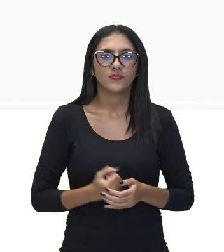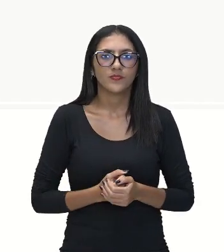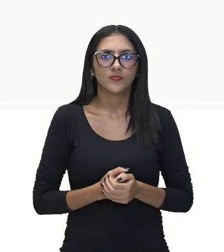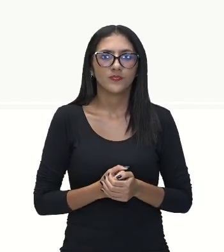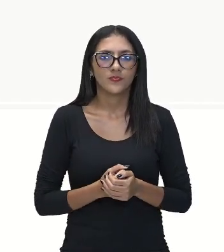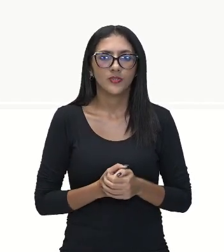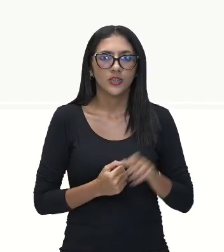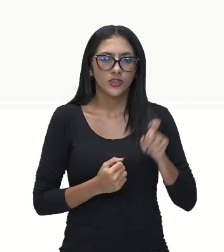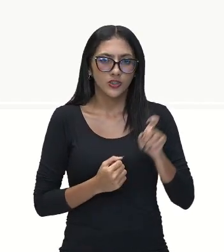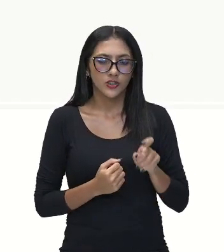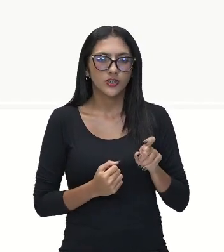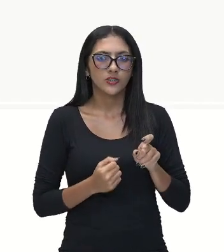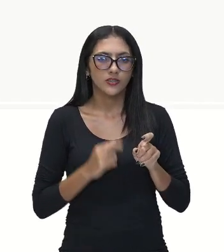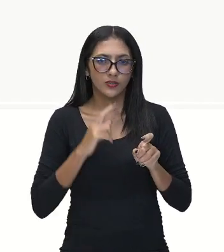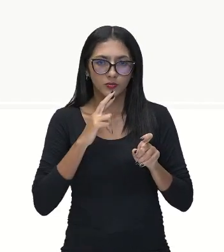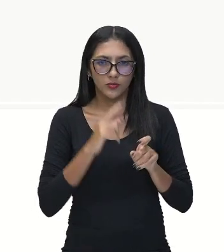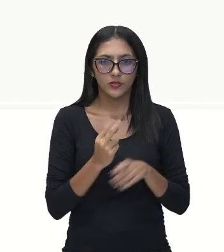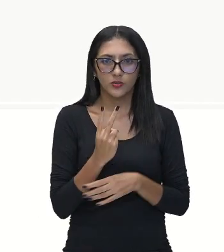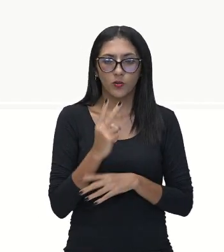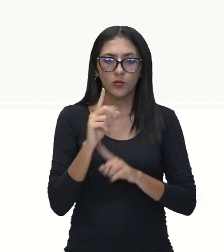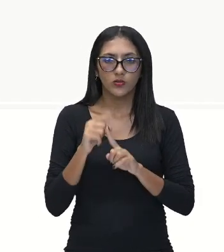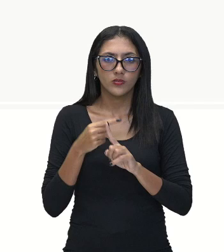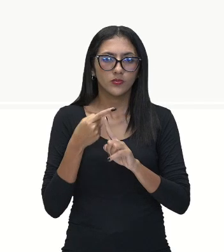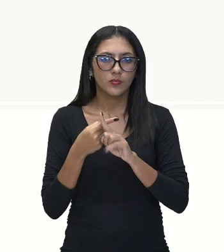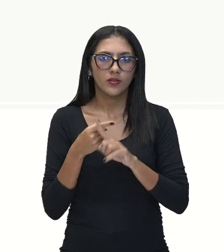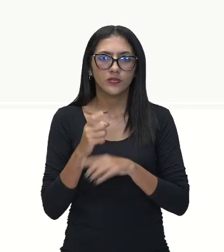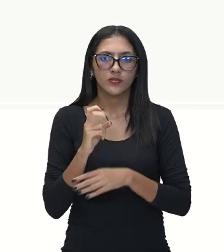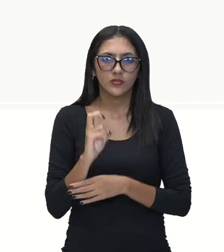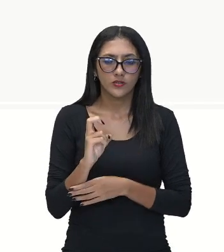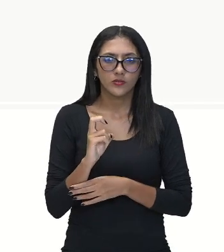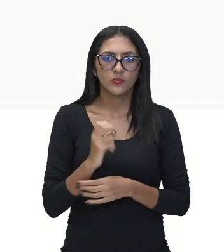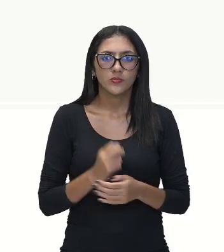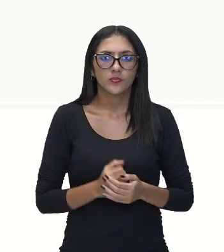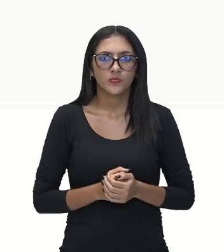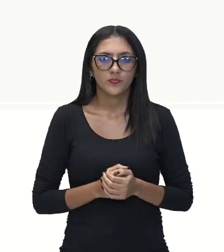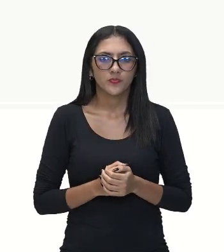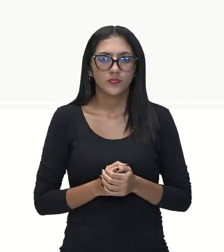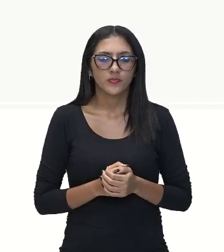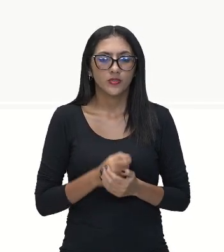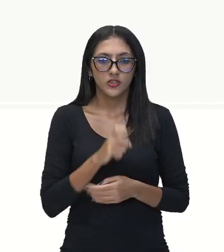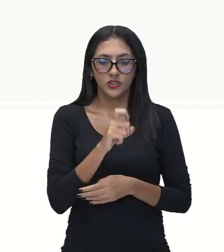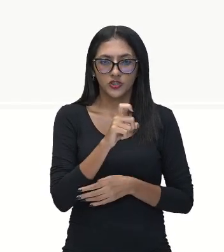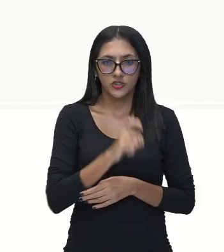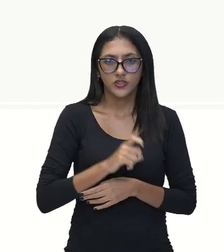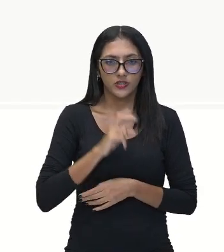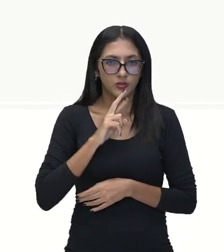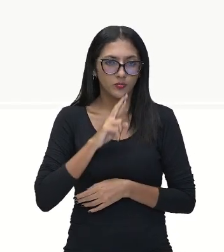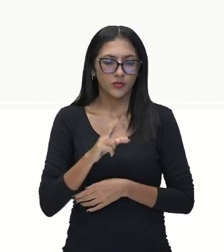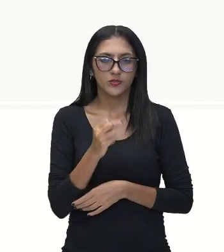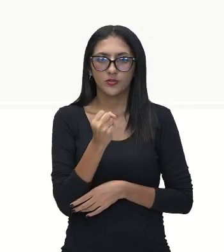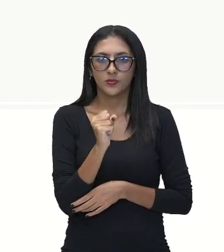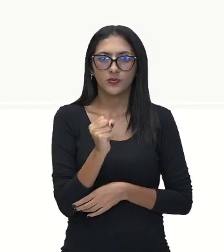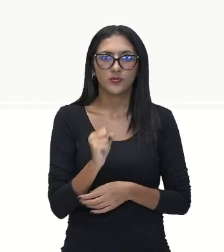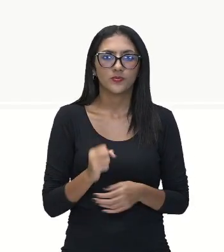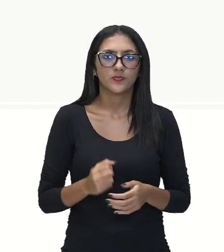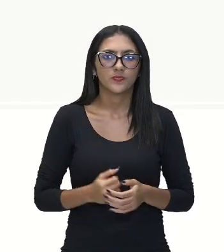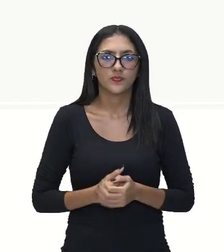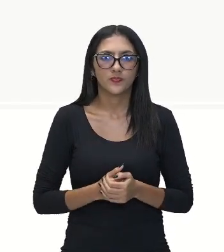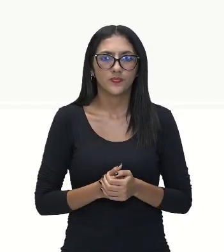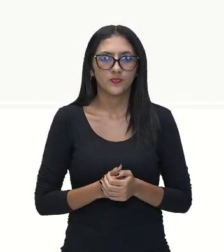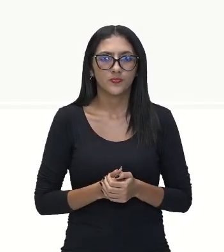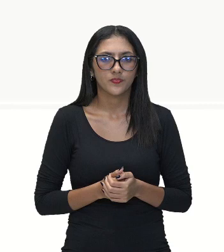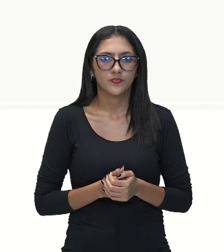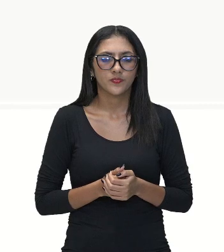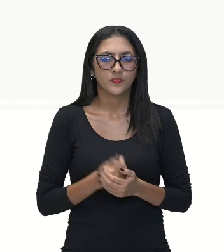que x = 2 + 5 x = 8 Olha só encontramos uma das raízes a outra Raiz Ó não V fazer o